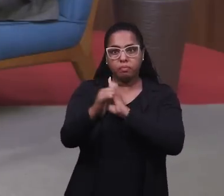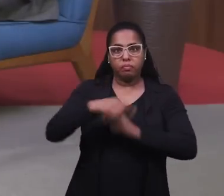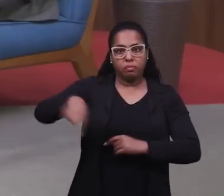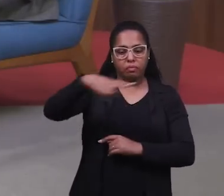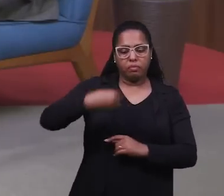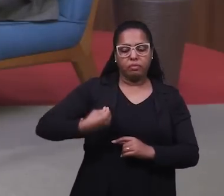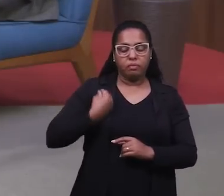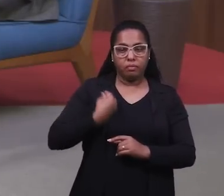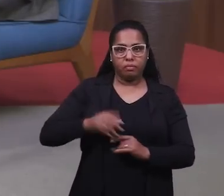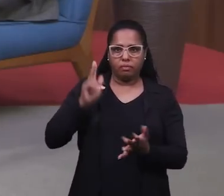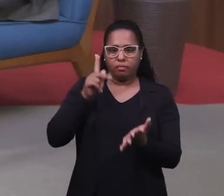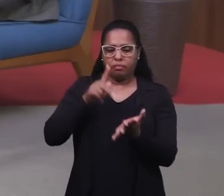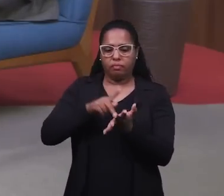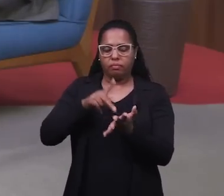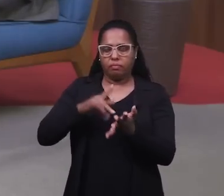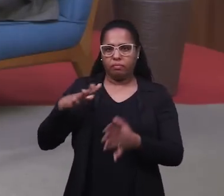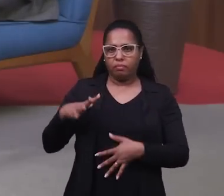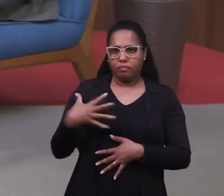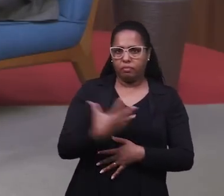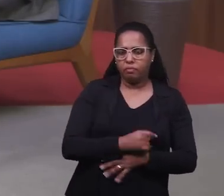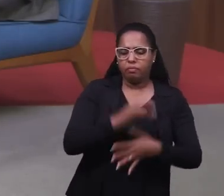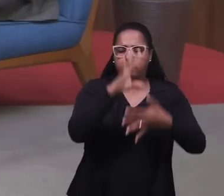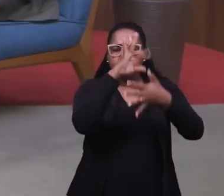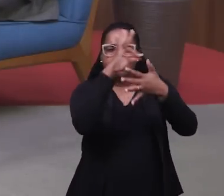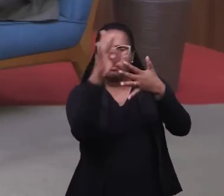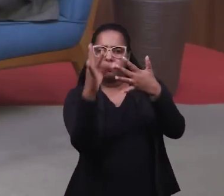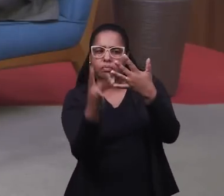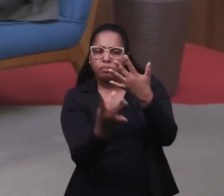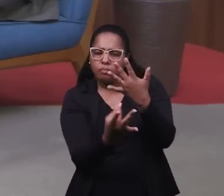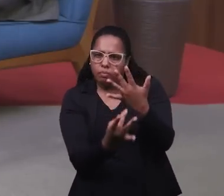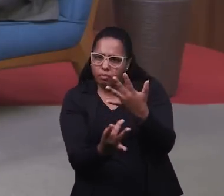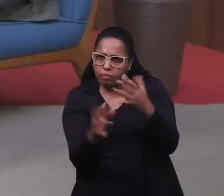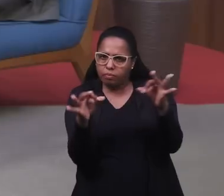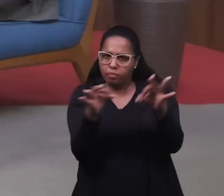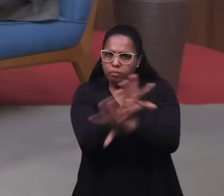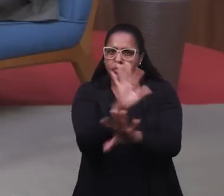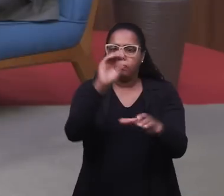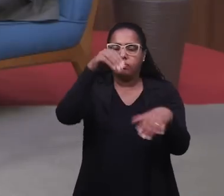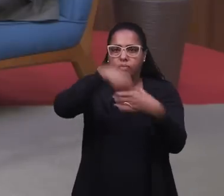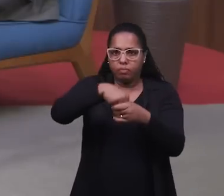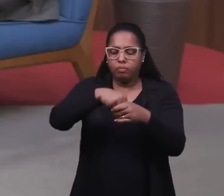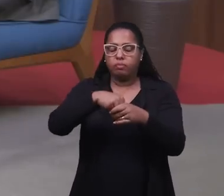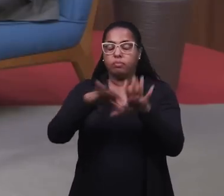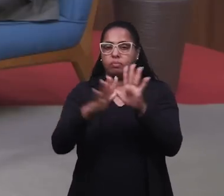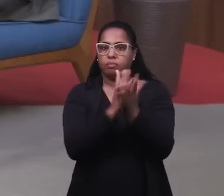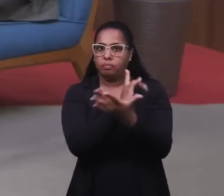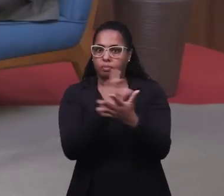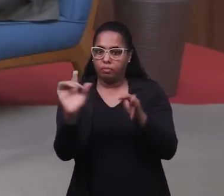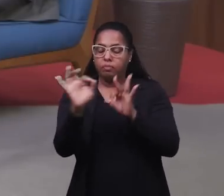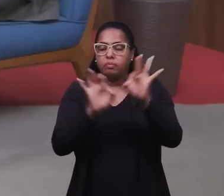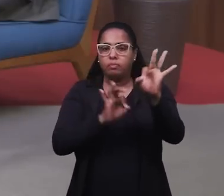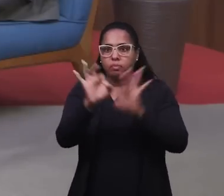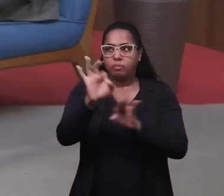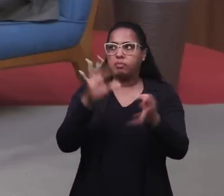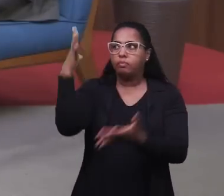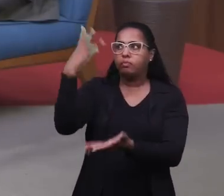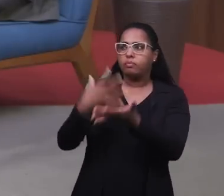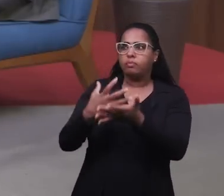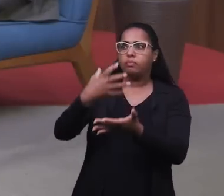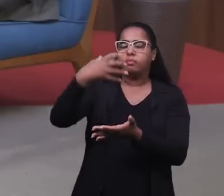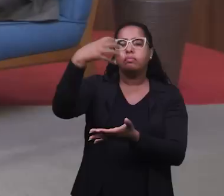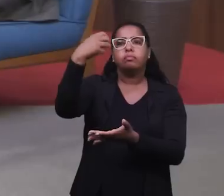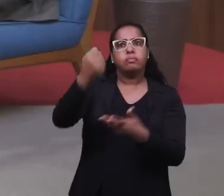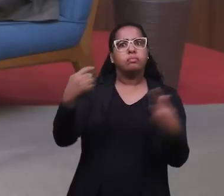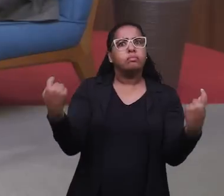A verdadeira salvação e os critérios estabelecidos na palavra para estarmos preparados para o